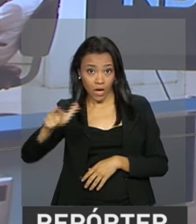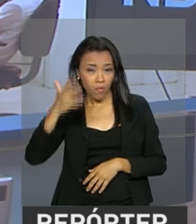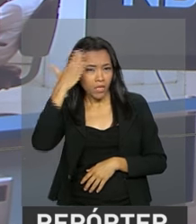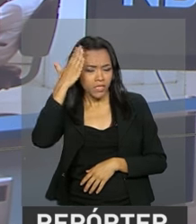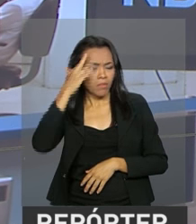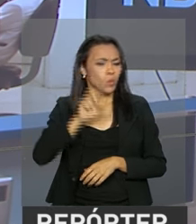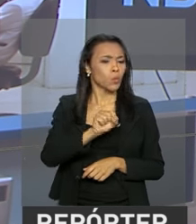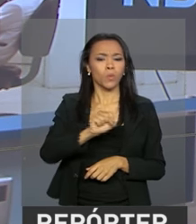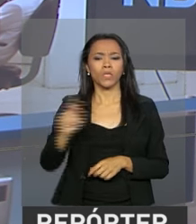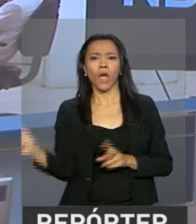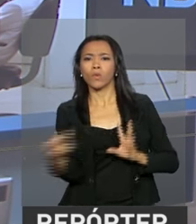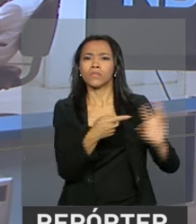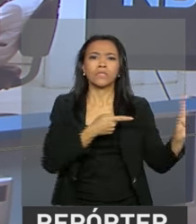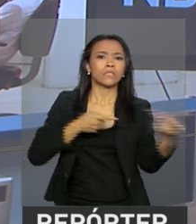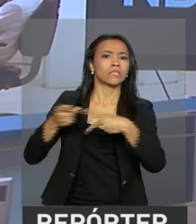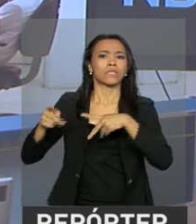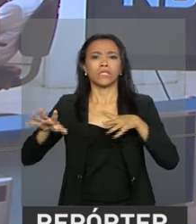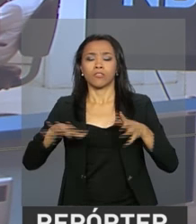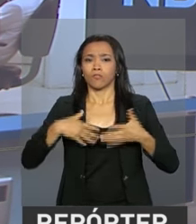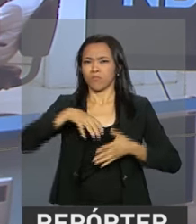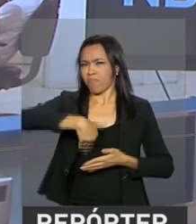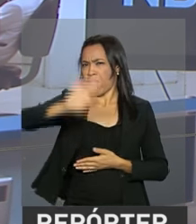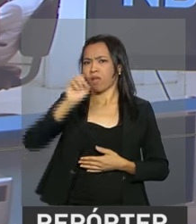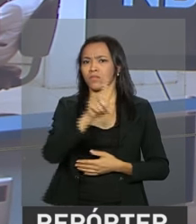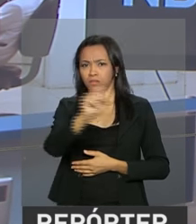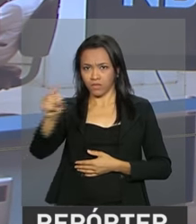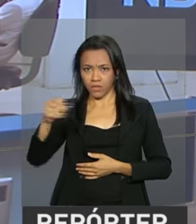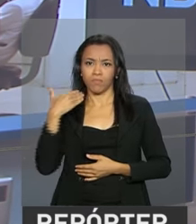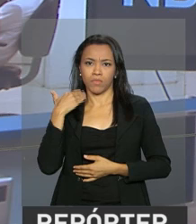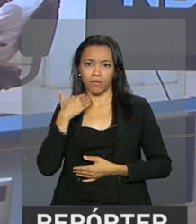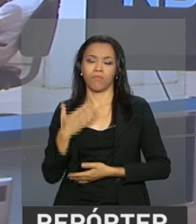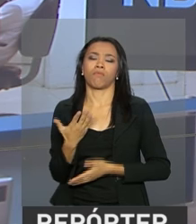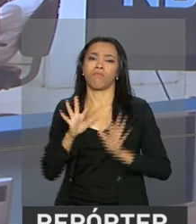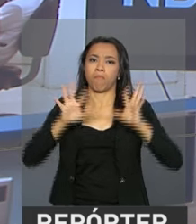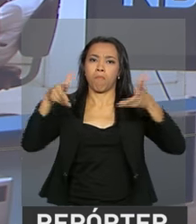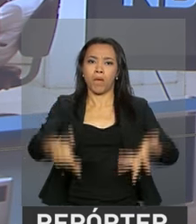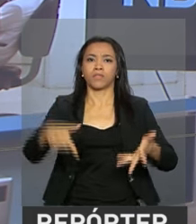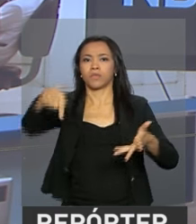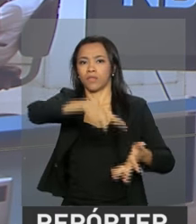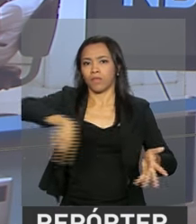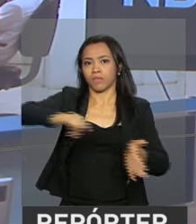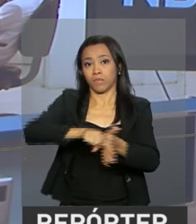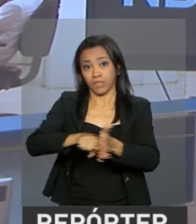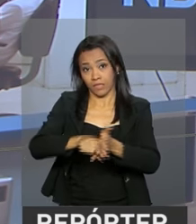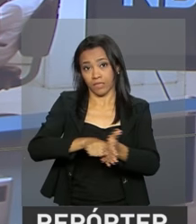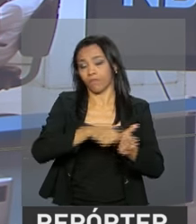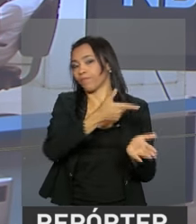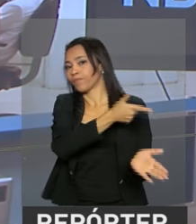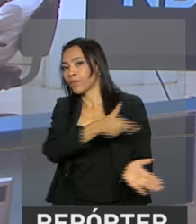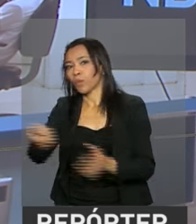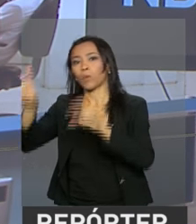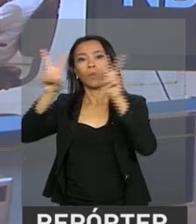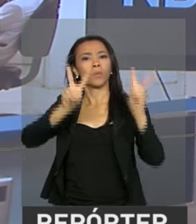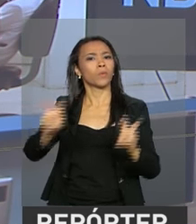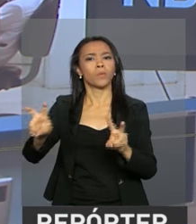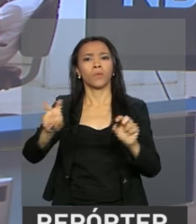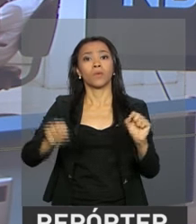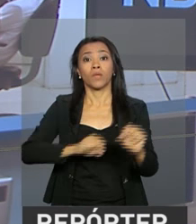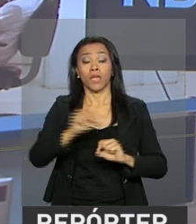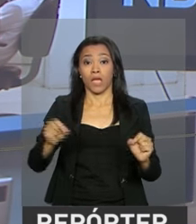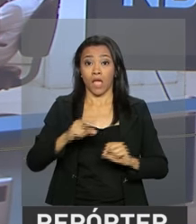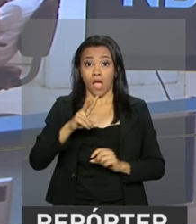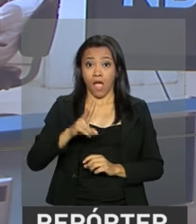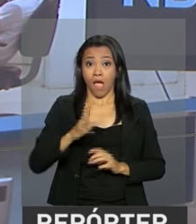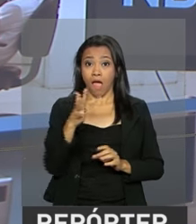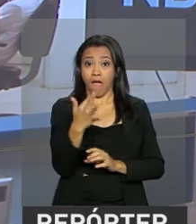de analistas de mais de cem instituições financeiras e vamos mudar de assunto agora isso porque a força